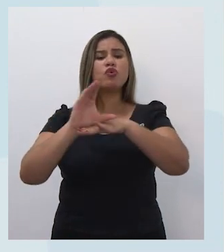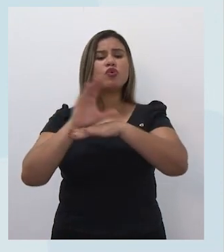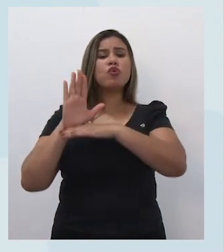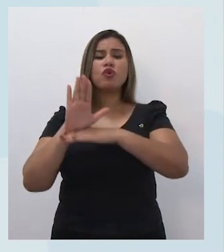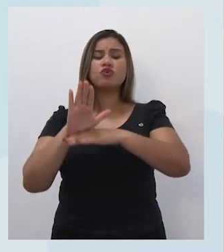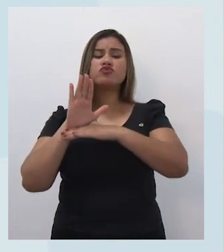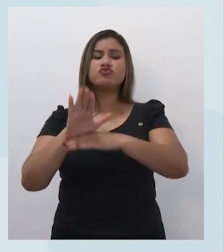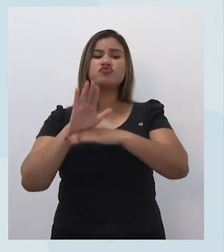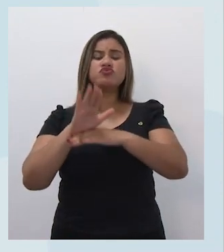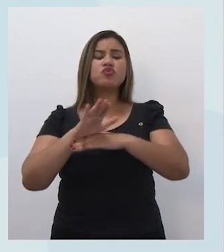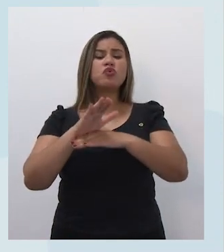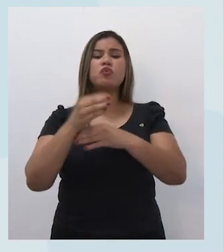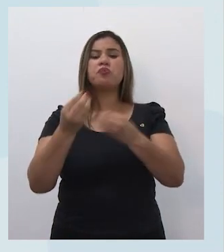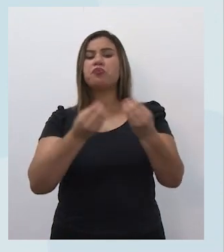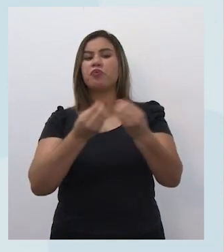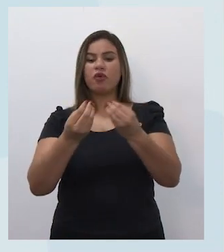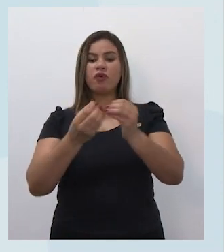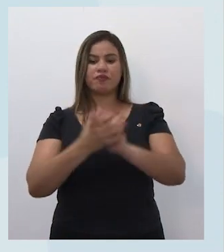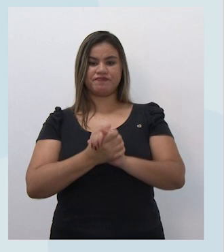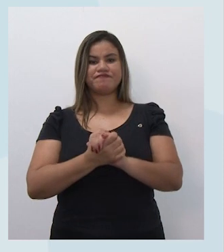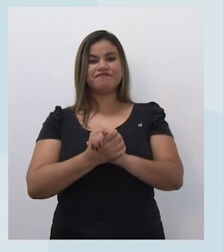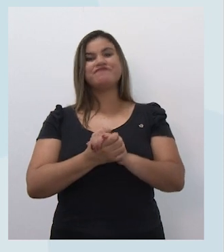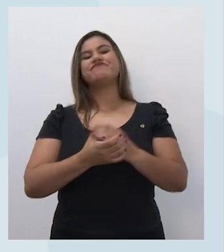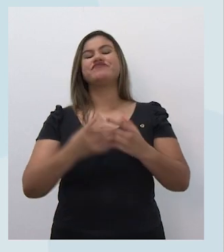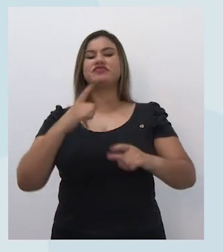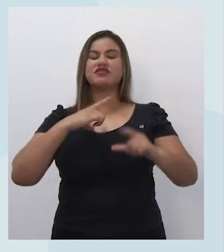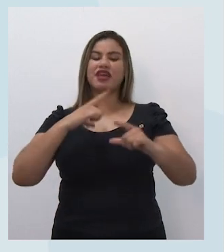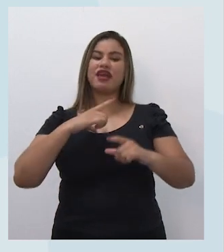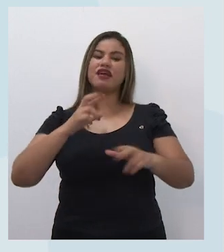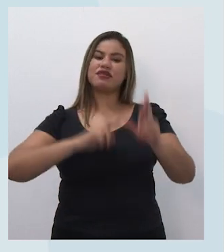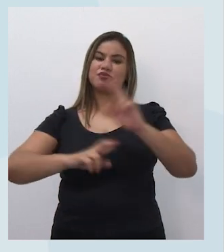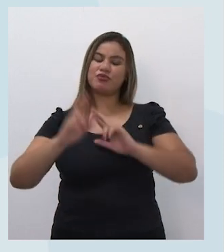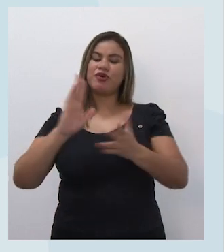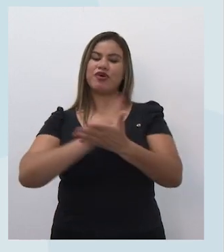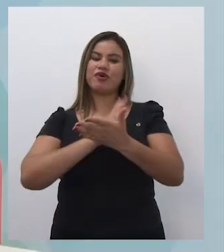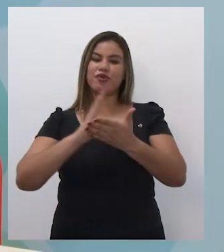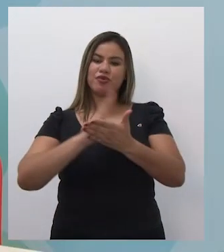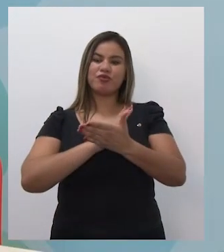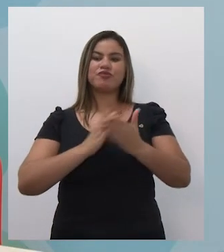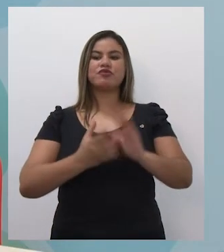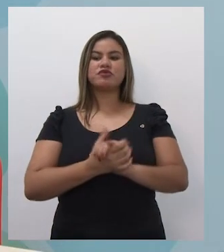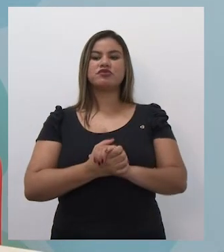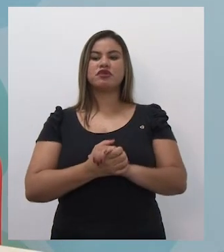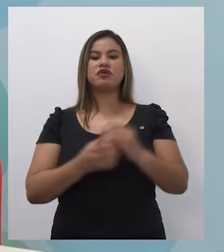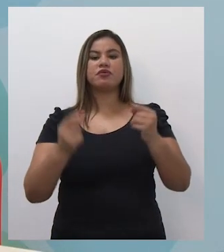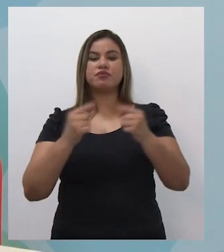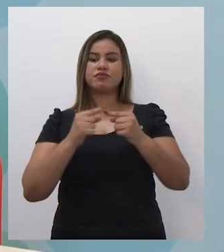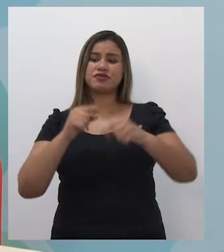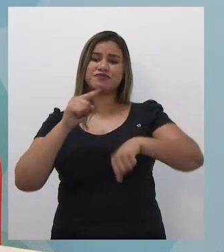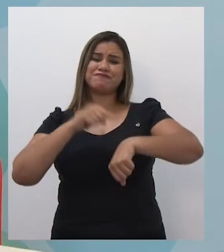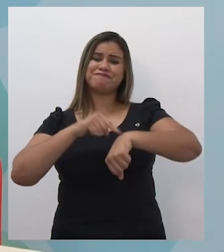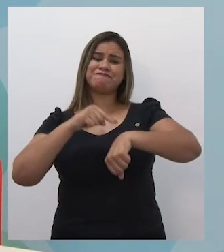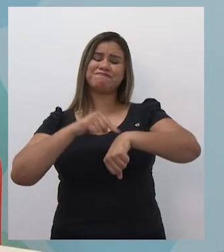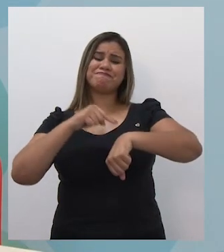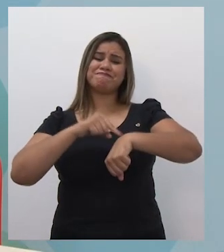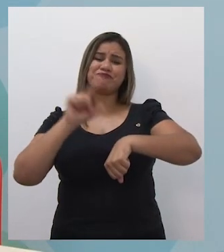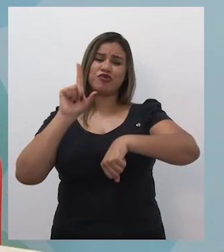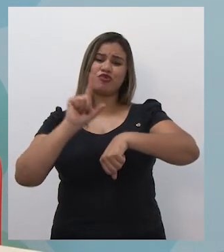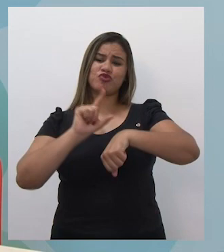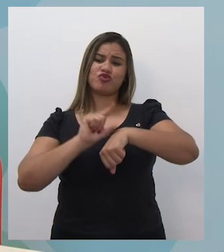aprimoramento do seu repertório, né? Nós já temos algumas contribuições aqui. Como o nosso tempo é